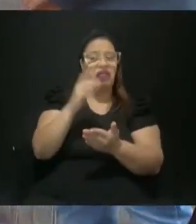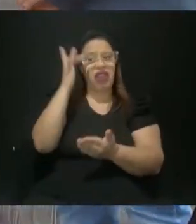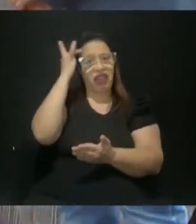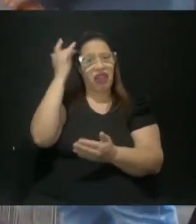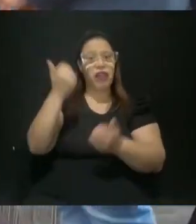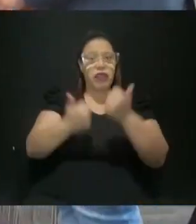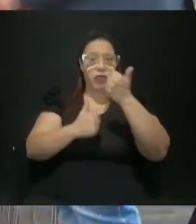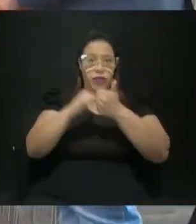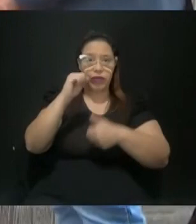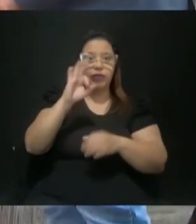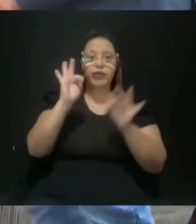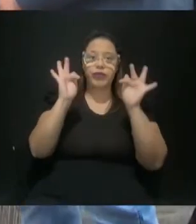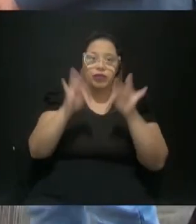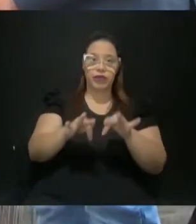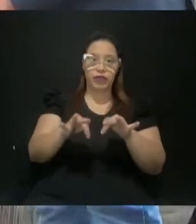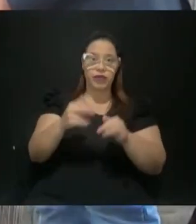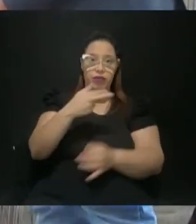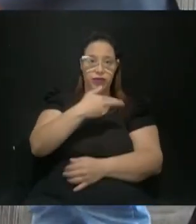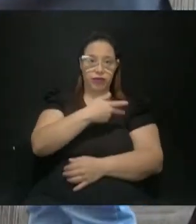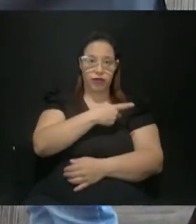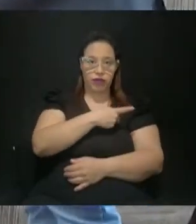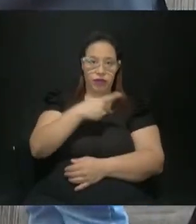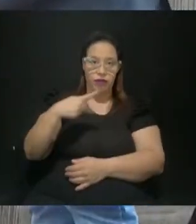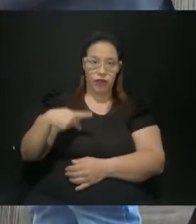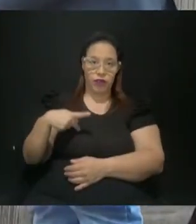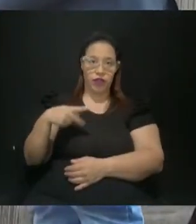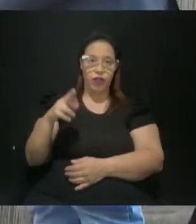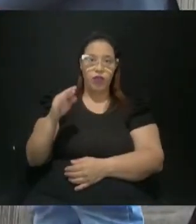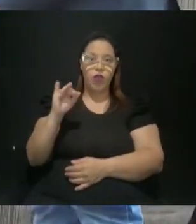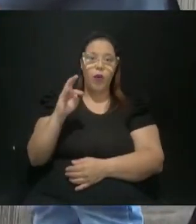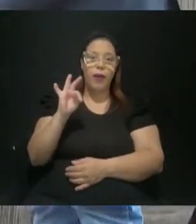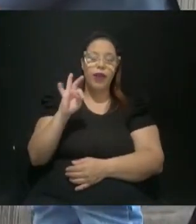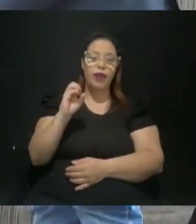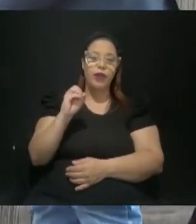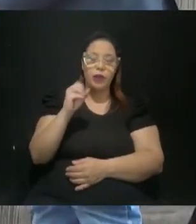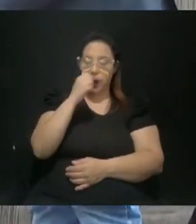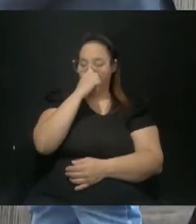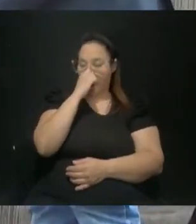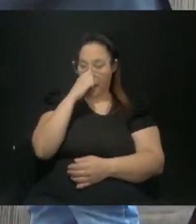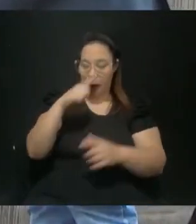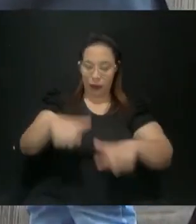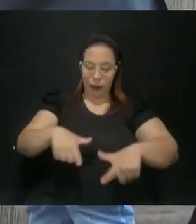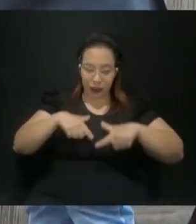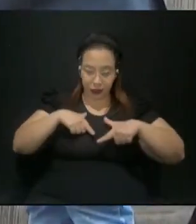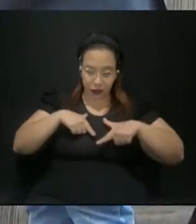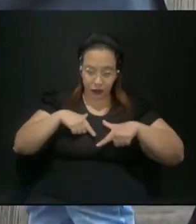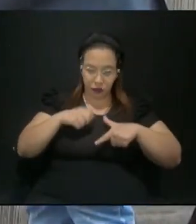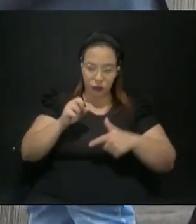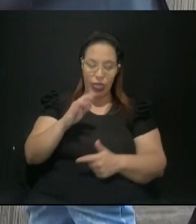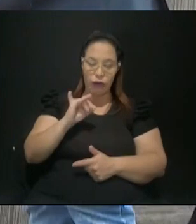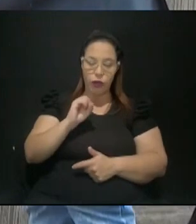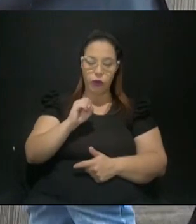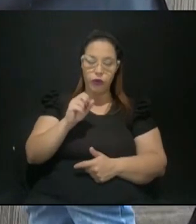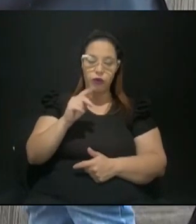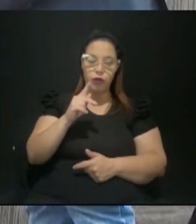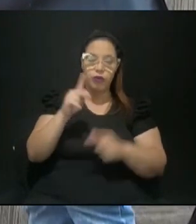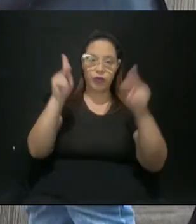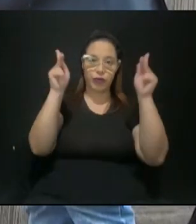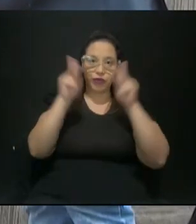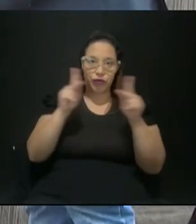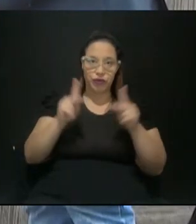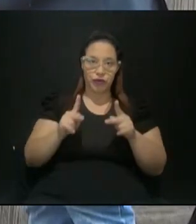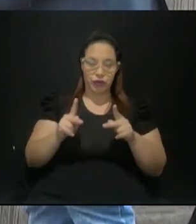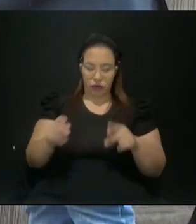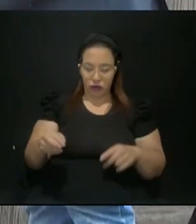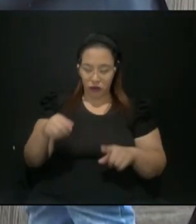o pastor Paulo Roberto Bodini Santiago, que recebeu a medalha Arautos da Paz. Em março de